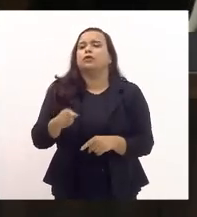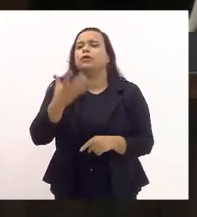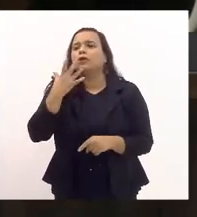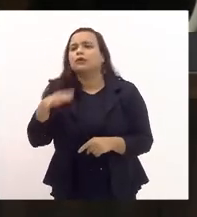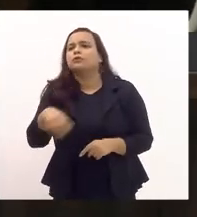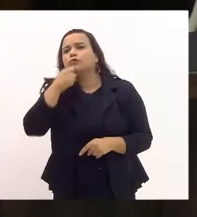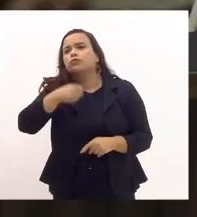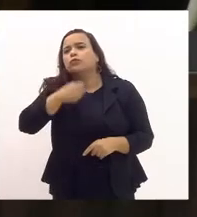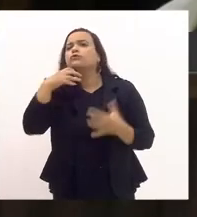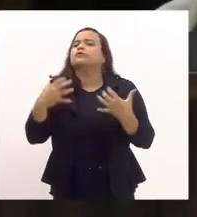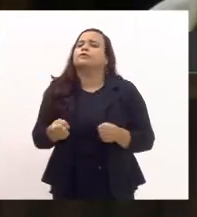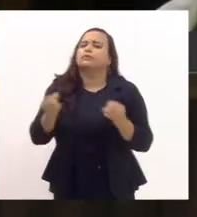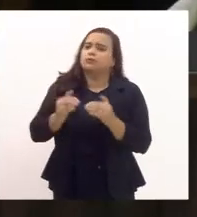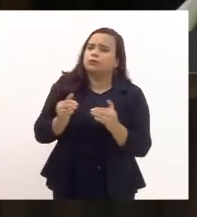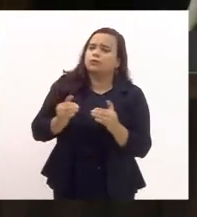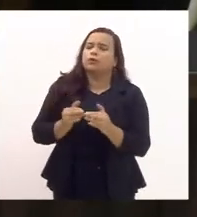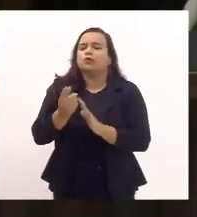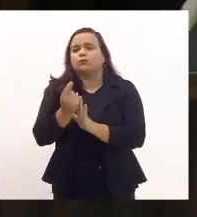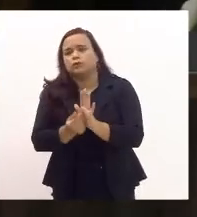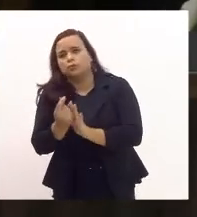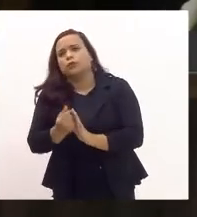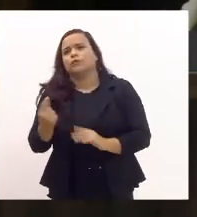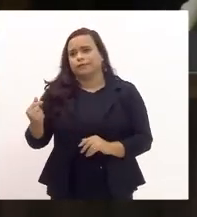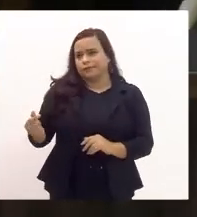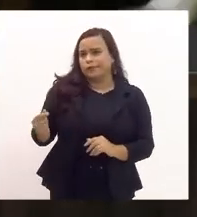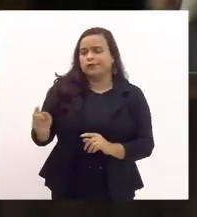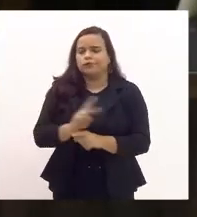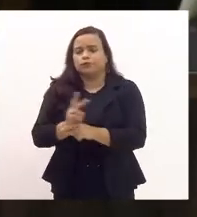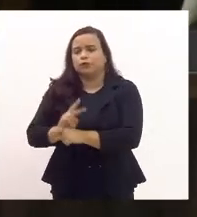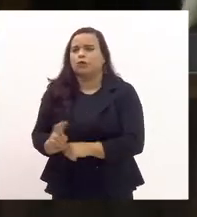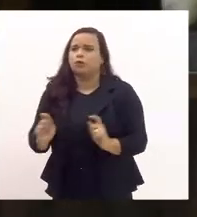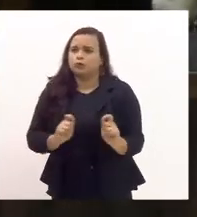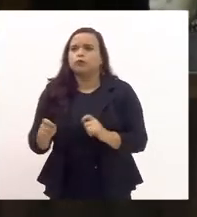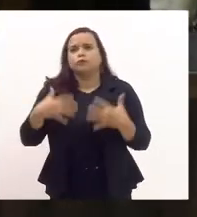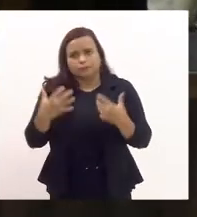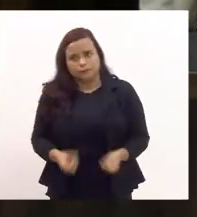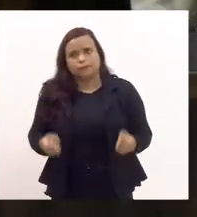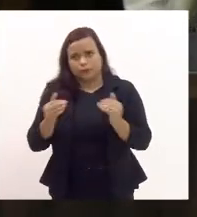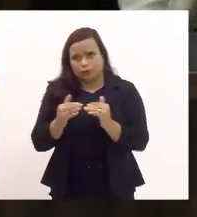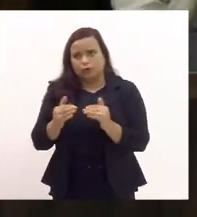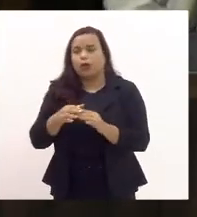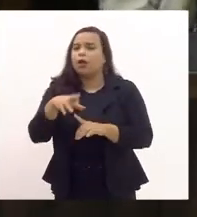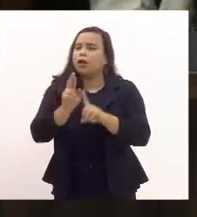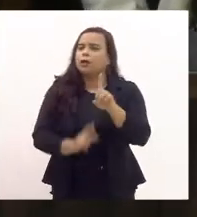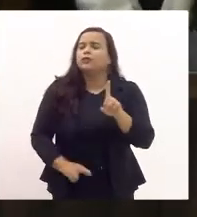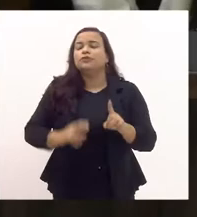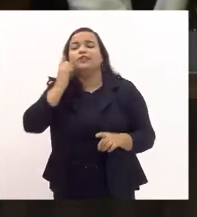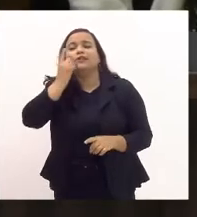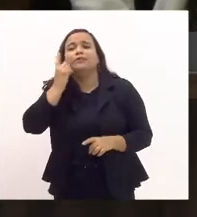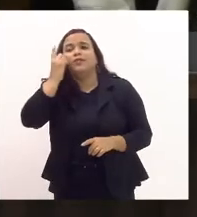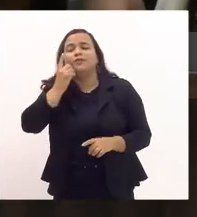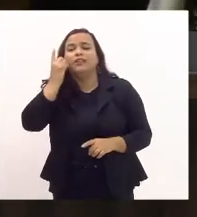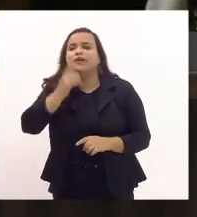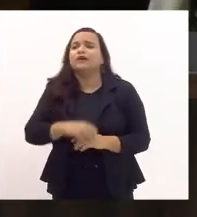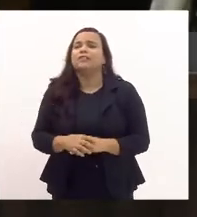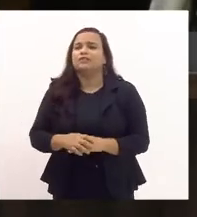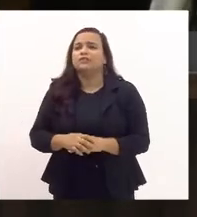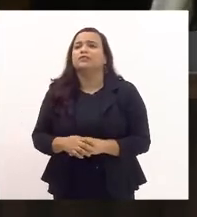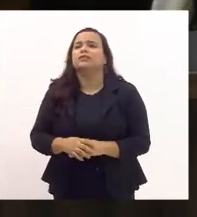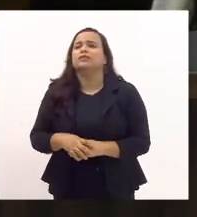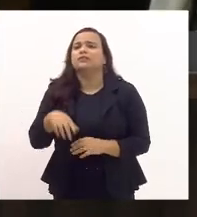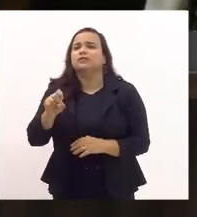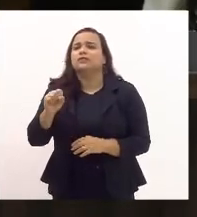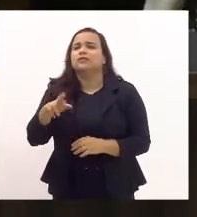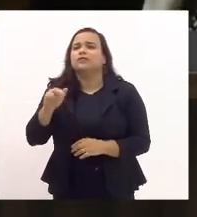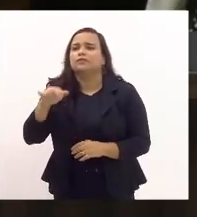Regional favorável e de orçamento Finanças fiscalização financeira e controle favorável relatores deputados mas Pacheco